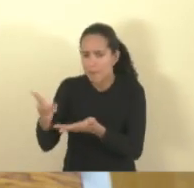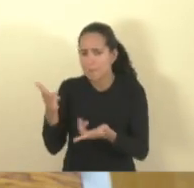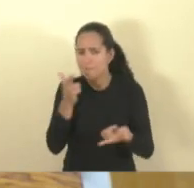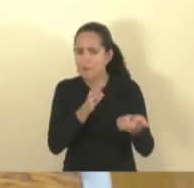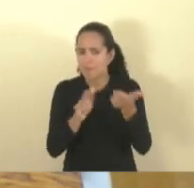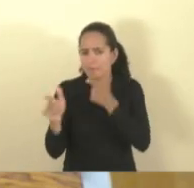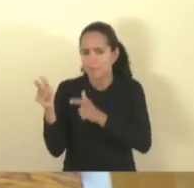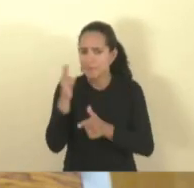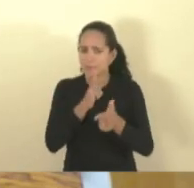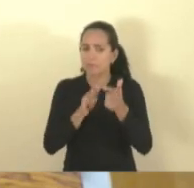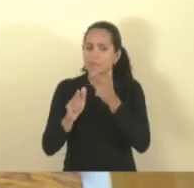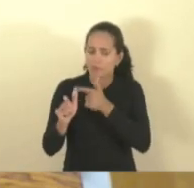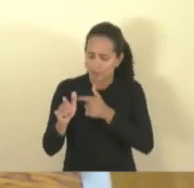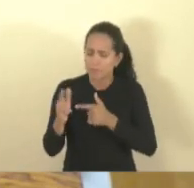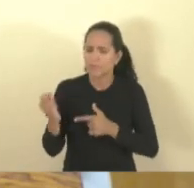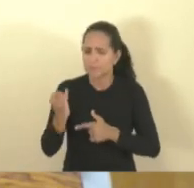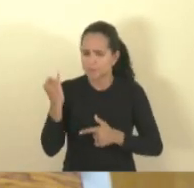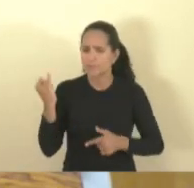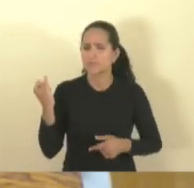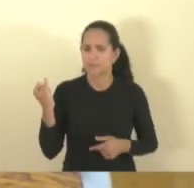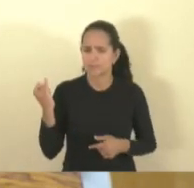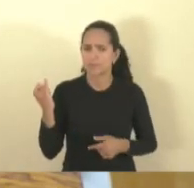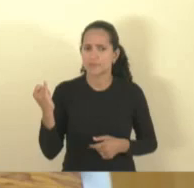conquistados, que estão sendo